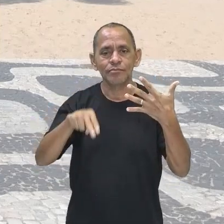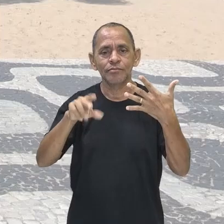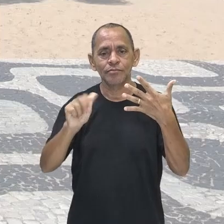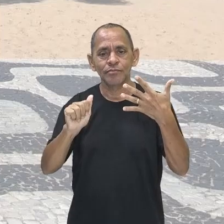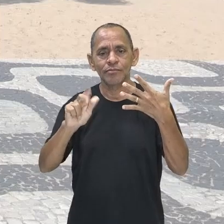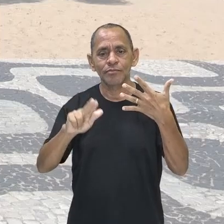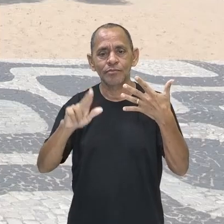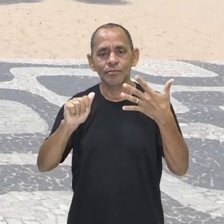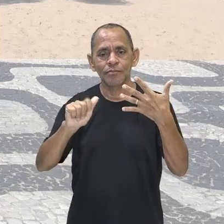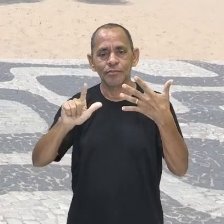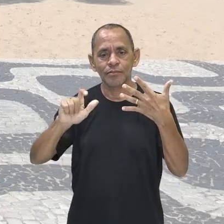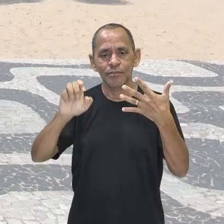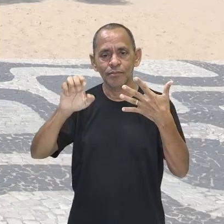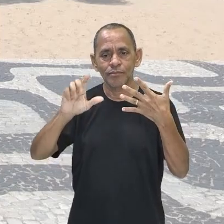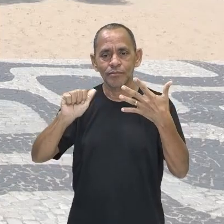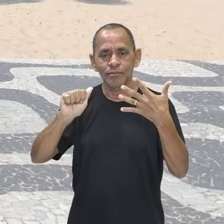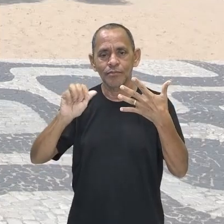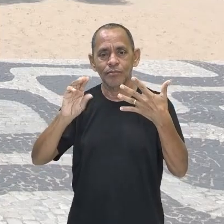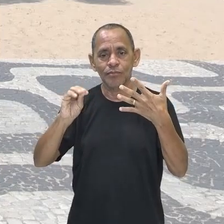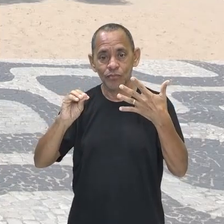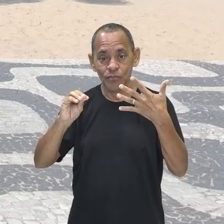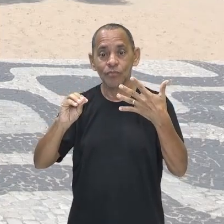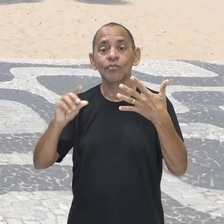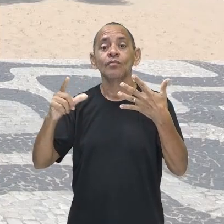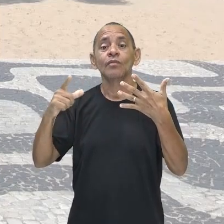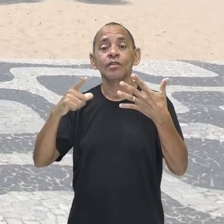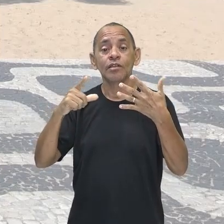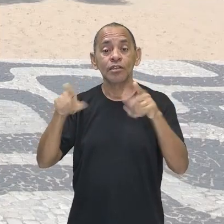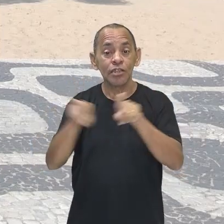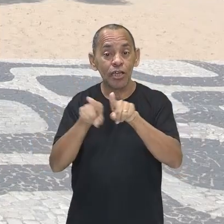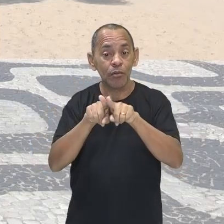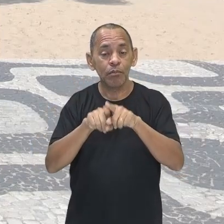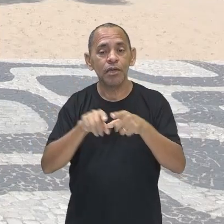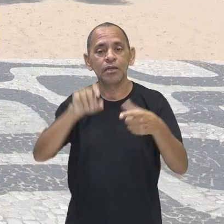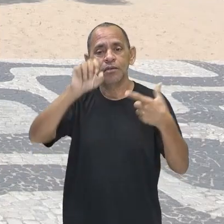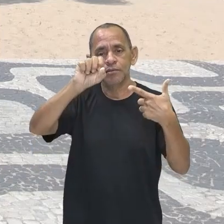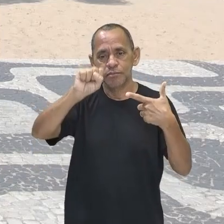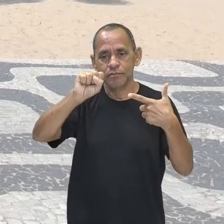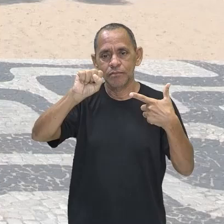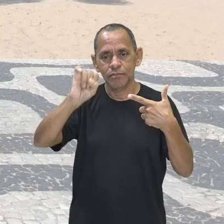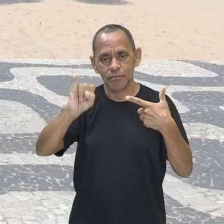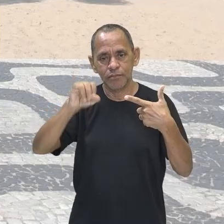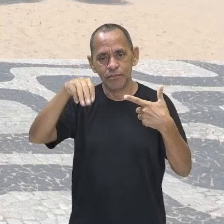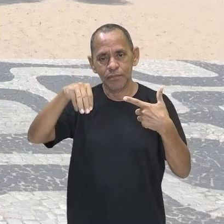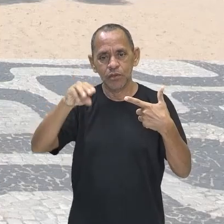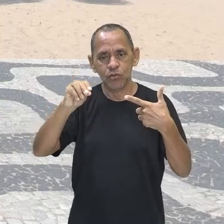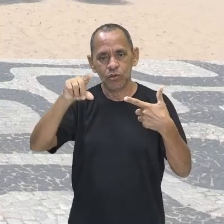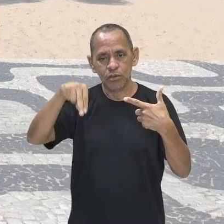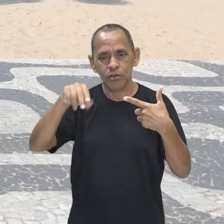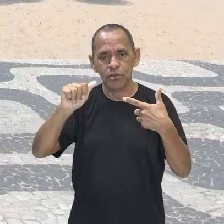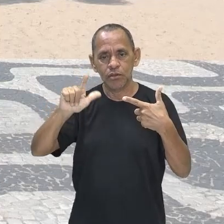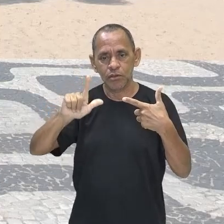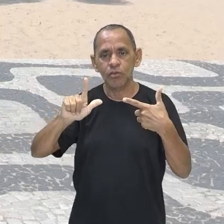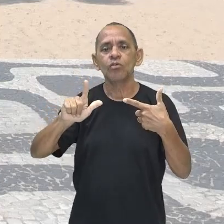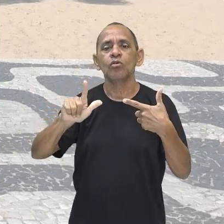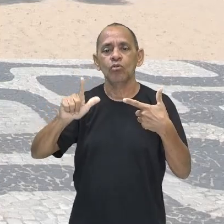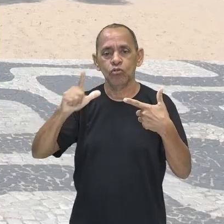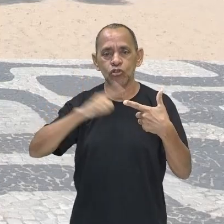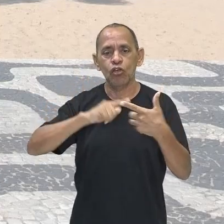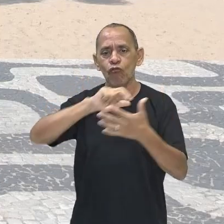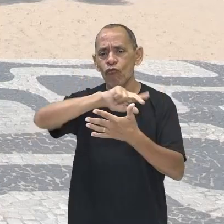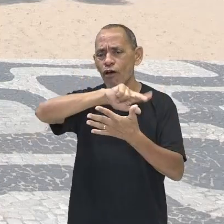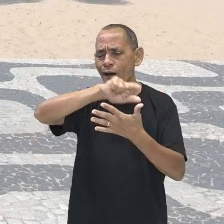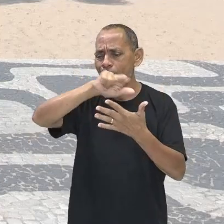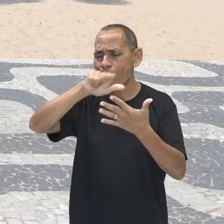né? Flutuando. Alguns aí que eu não estou reconhecendo. Temos vários artistas aqui. O